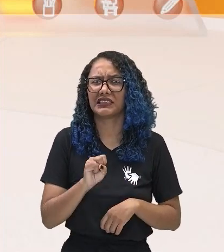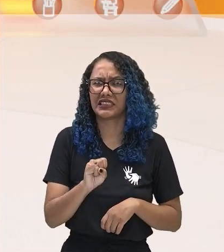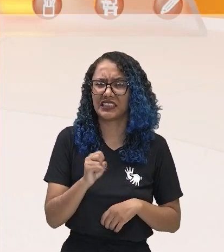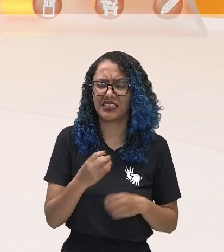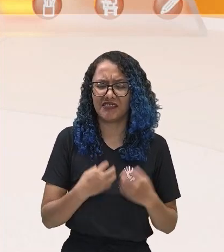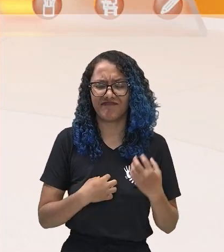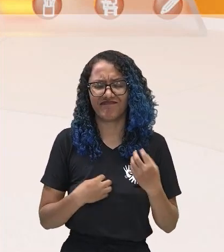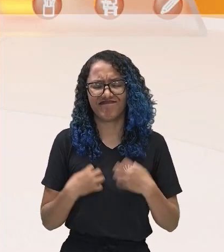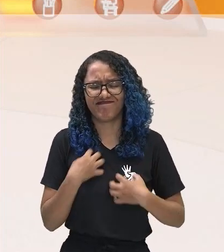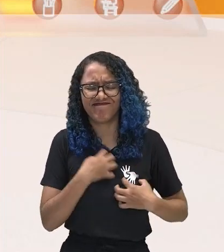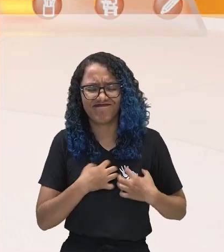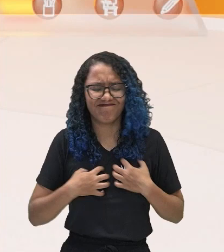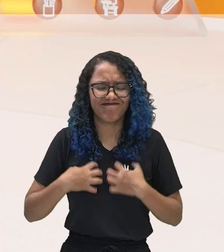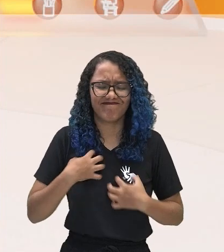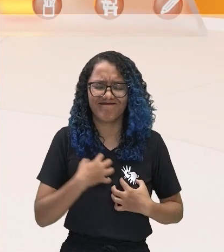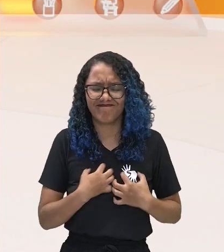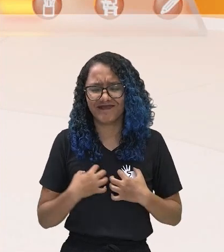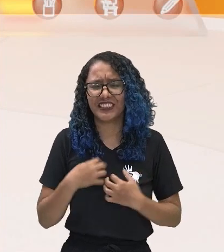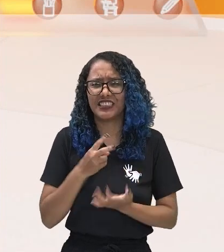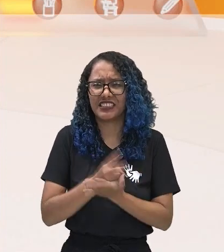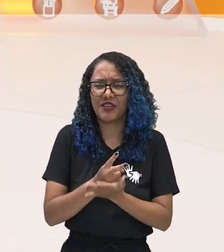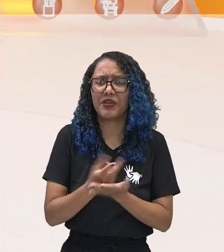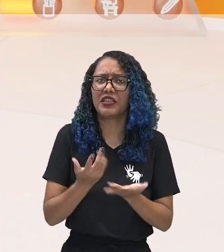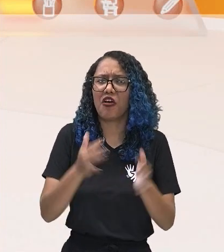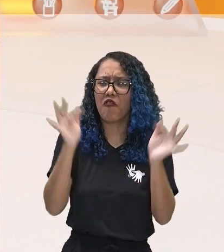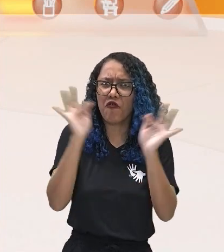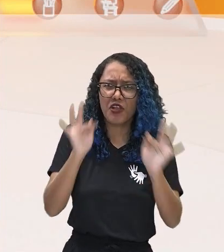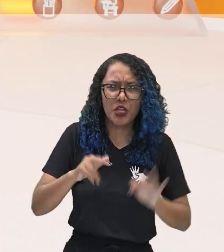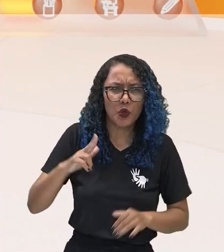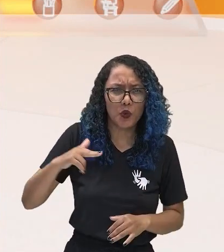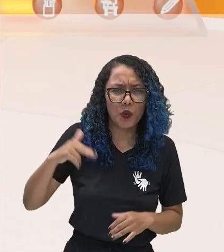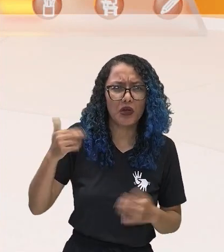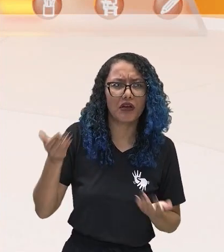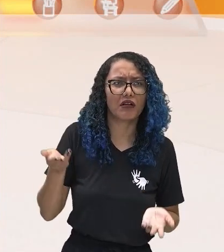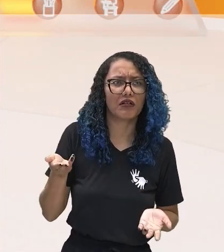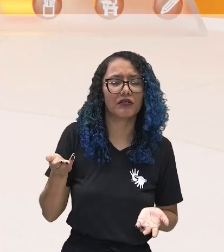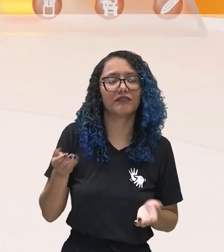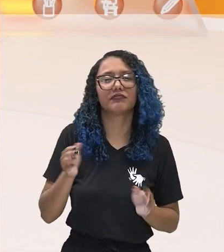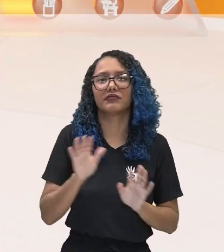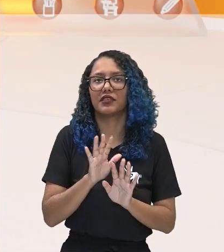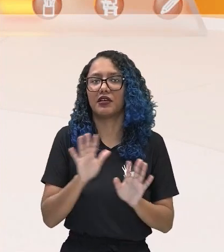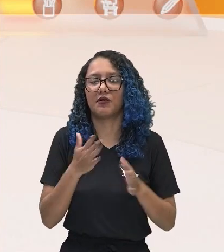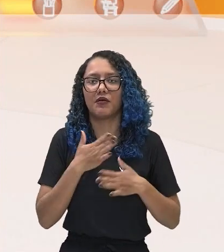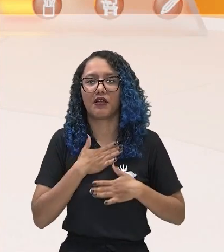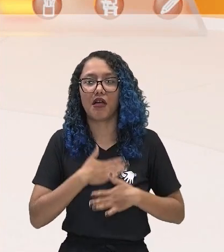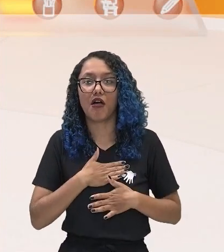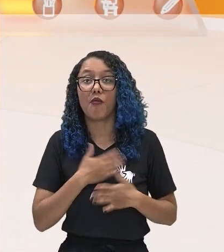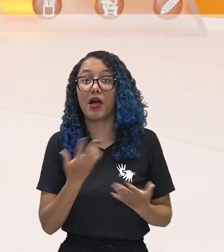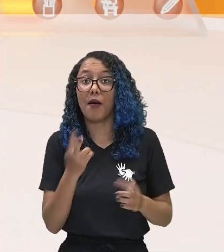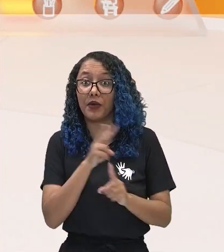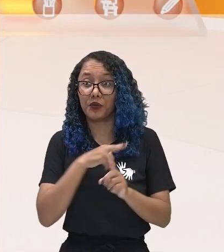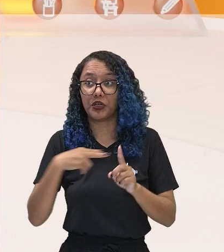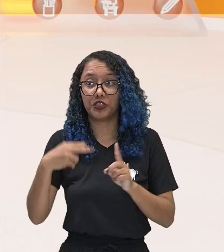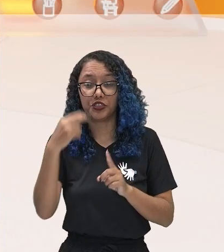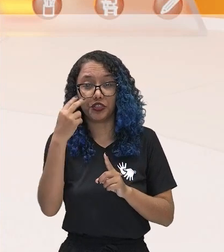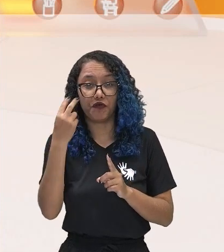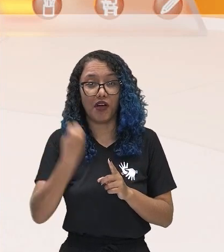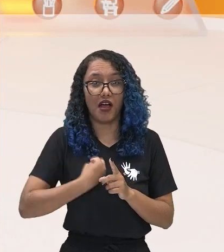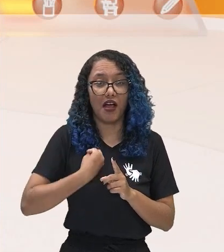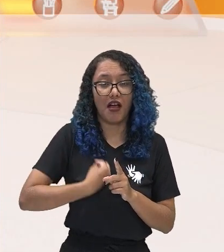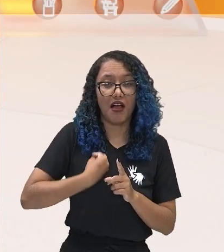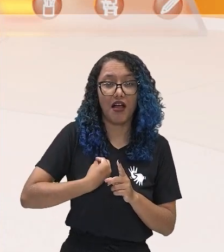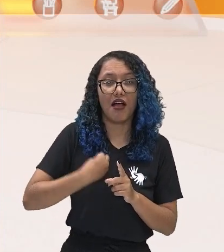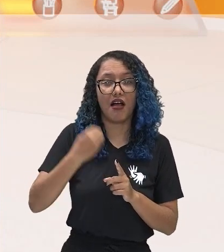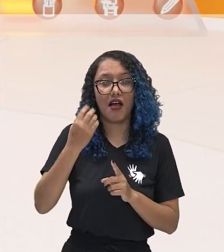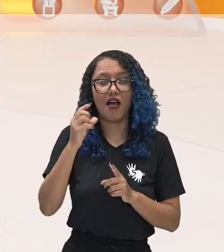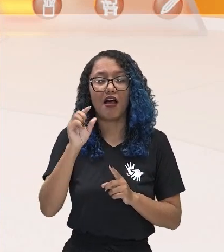eu sou eternamente o quê? Infeliz? Não é isso. Do ponto de vista existencialista, a angústia ela é muito importante.